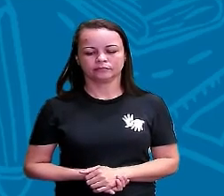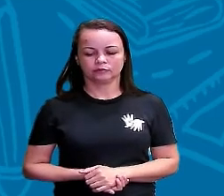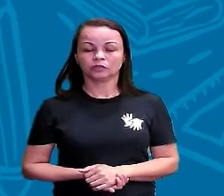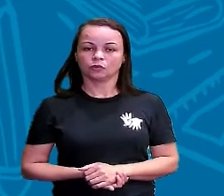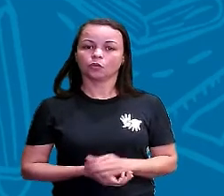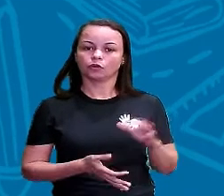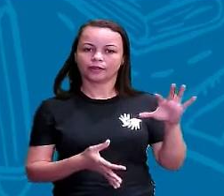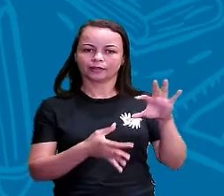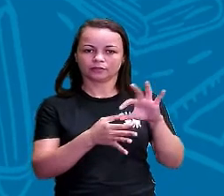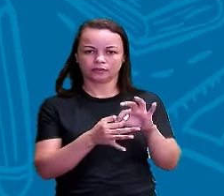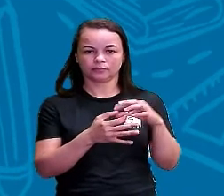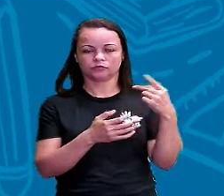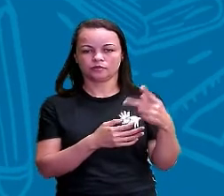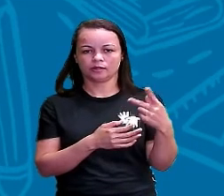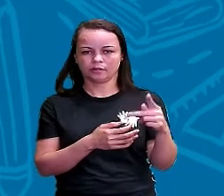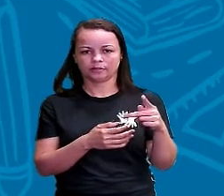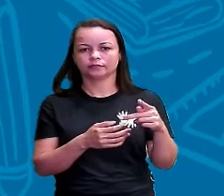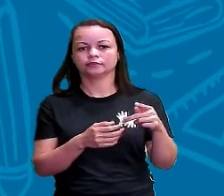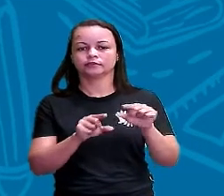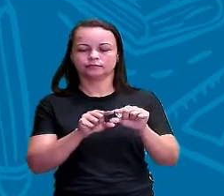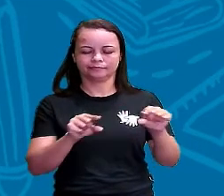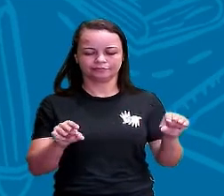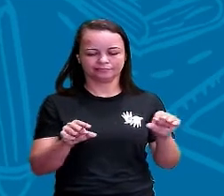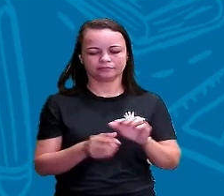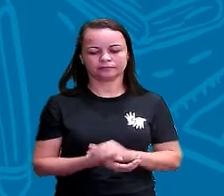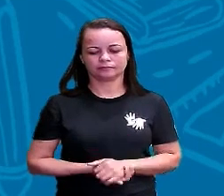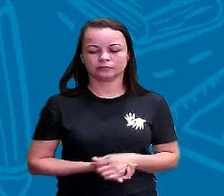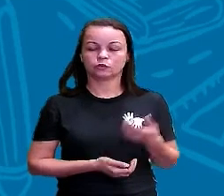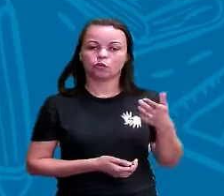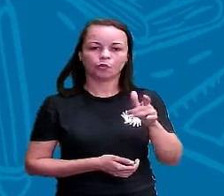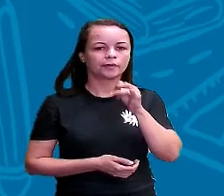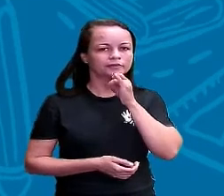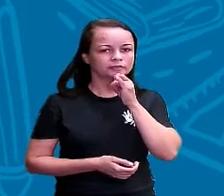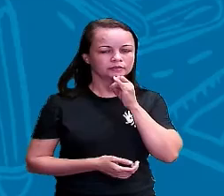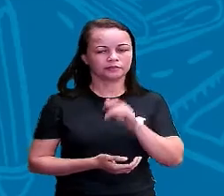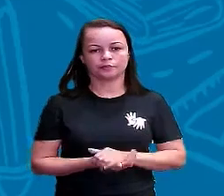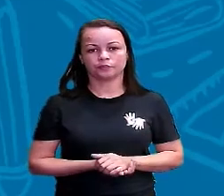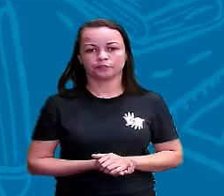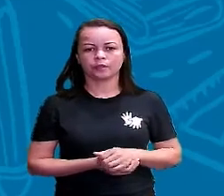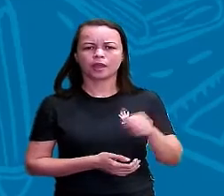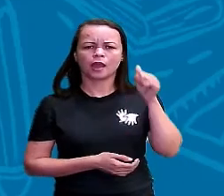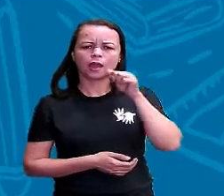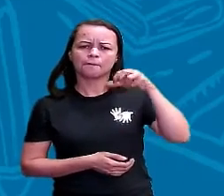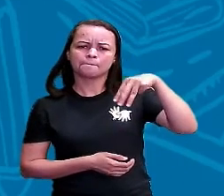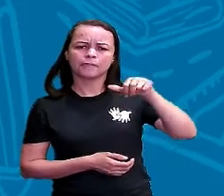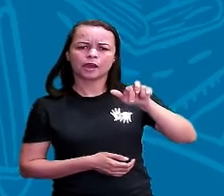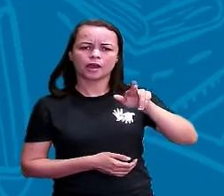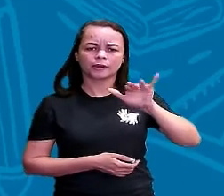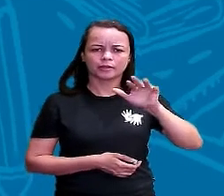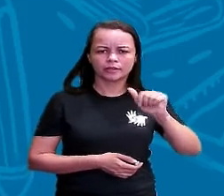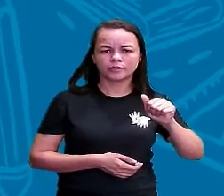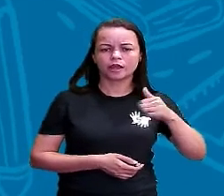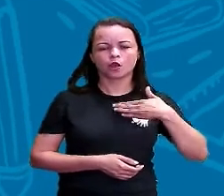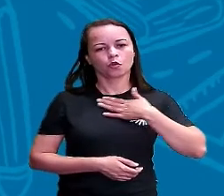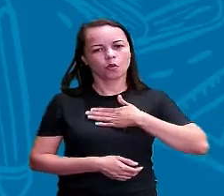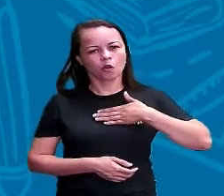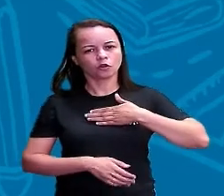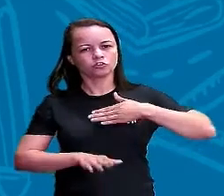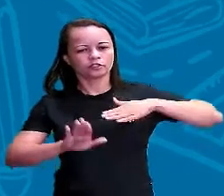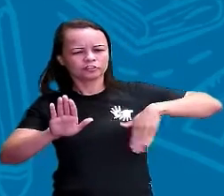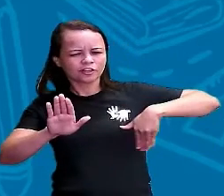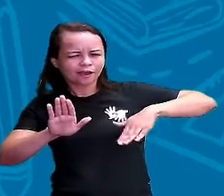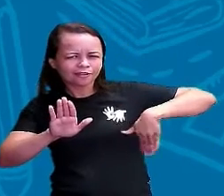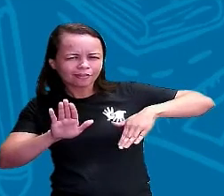Conectando aí essas orações. Outro exemplo, ó. Maria gosta de natação e futebol. Temos apenas